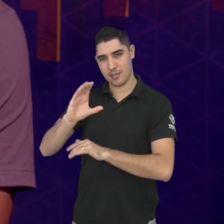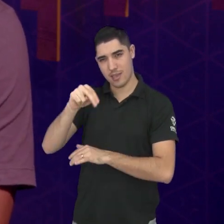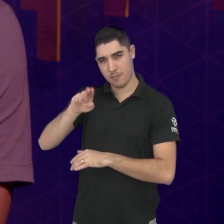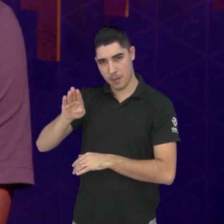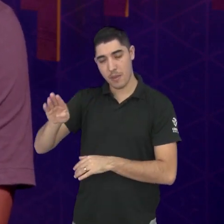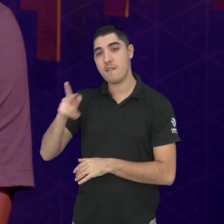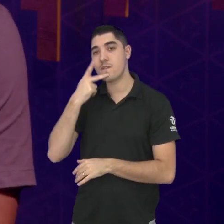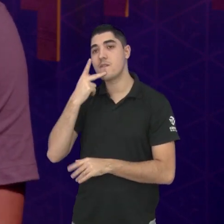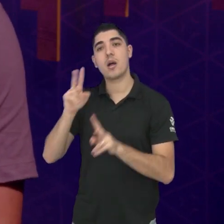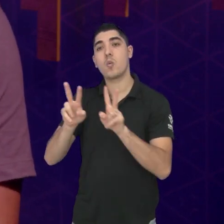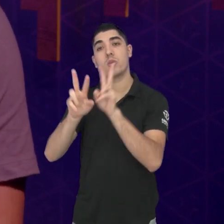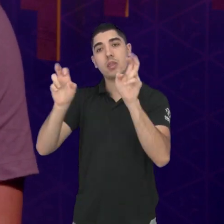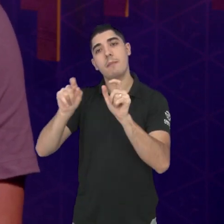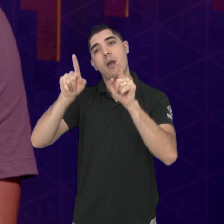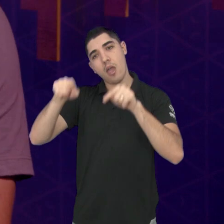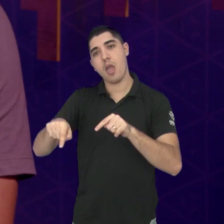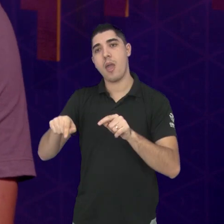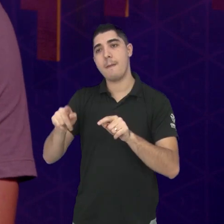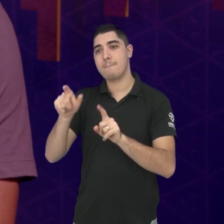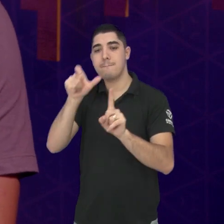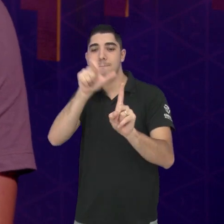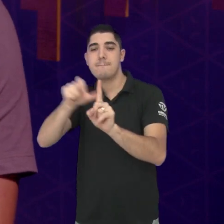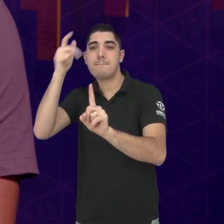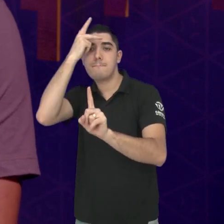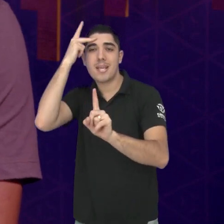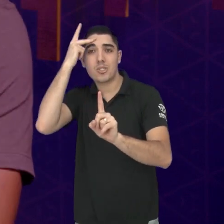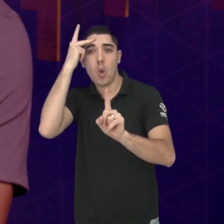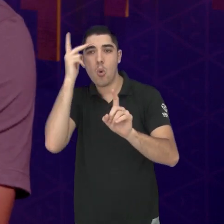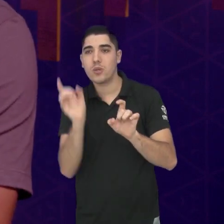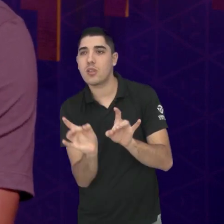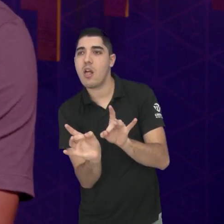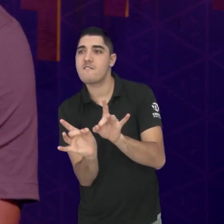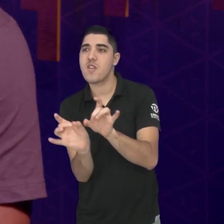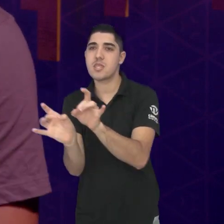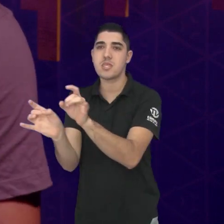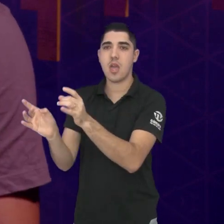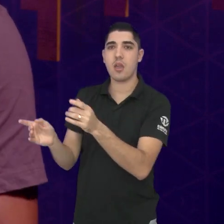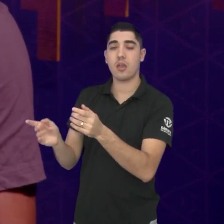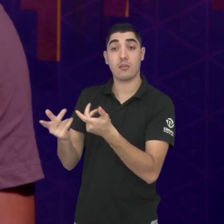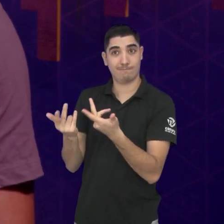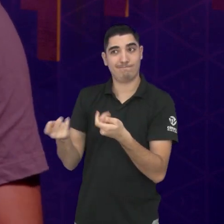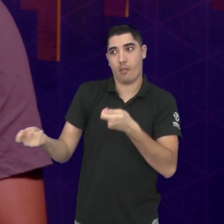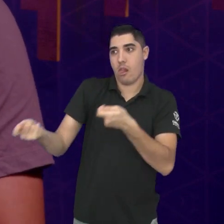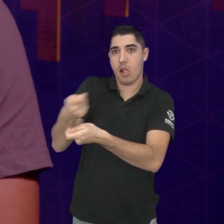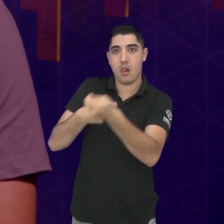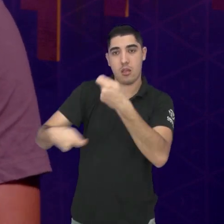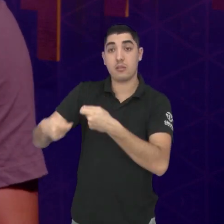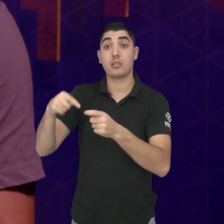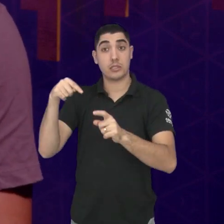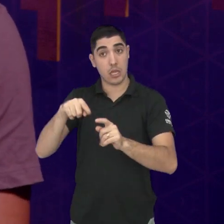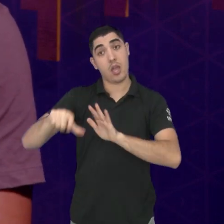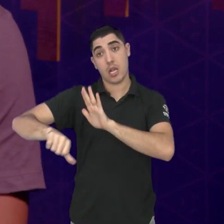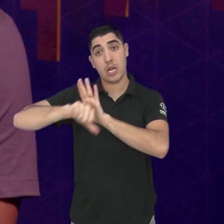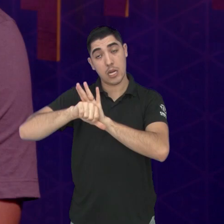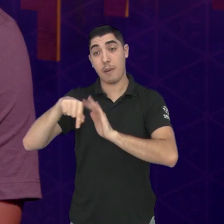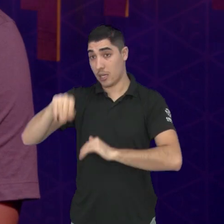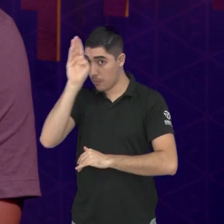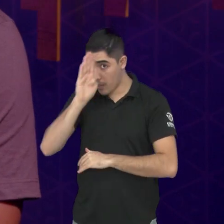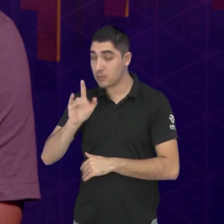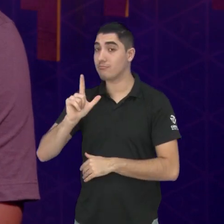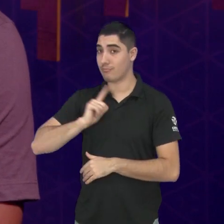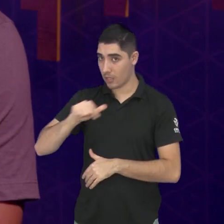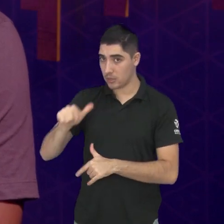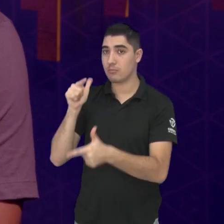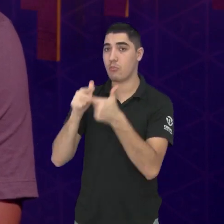tráfico humano. Então não é uma realidade distante da nossa, né? Aqui no Brasil a gente tem esses problemas